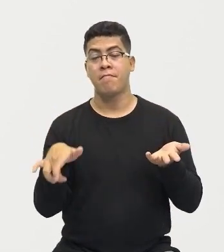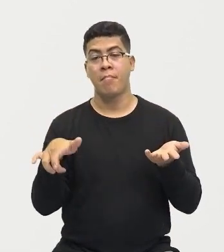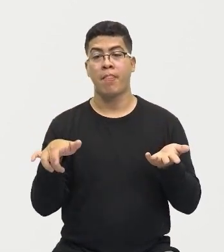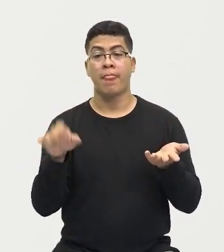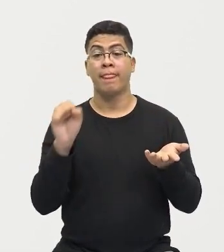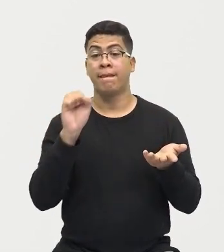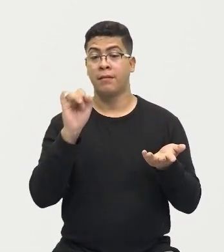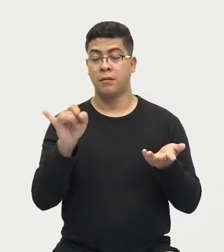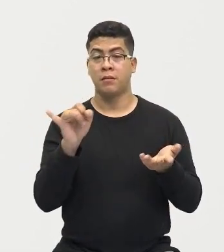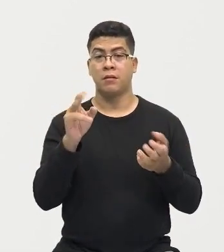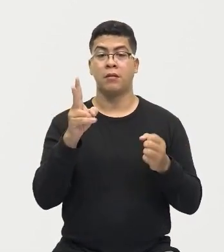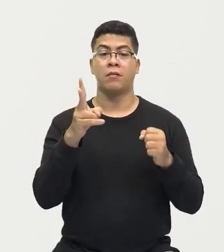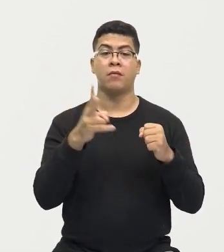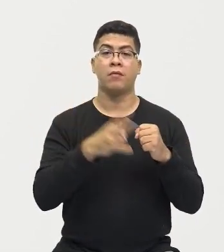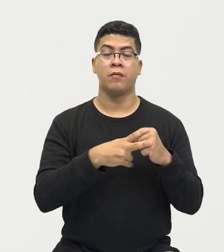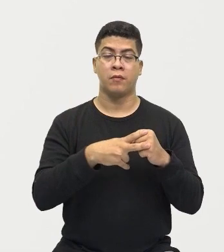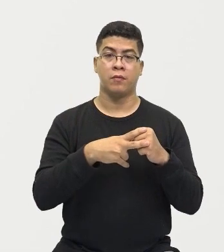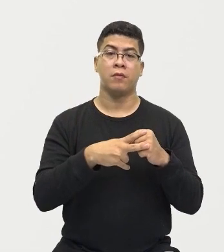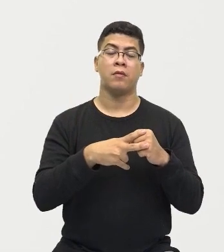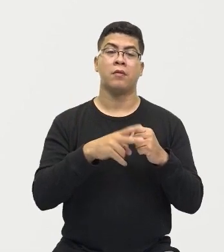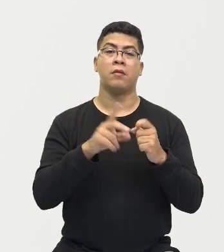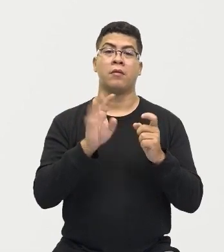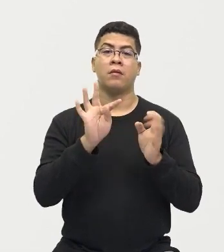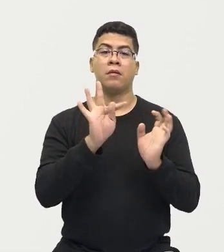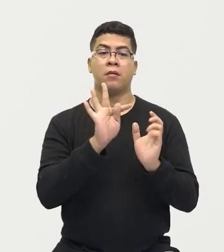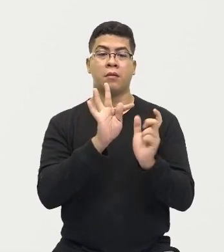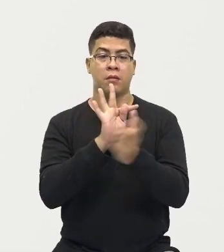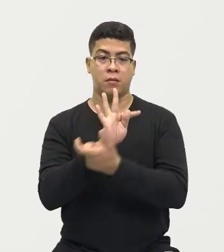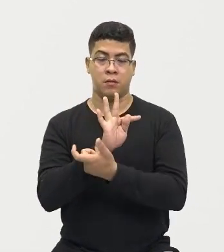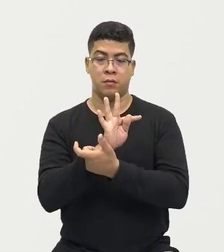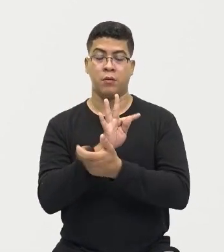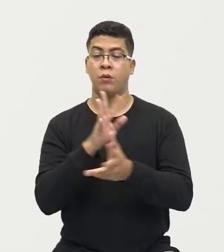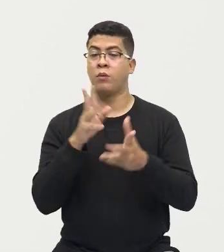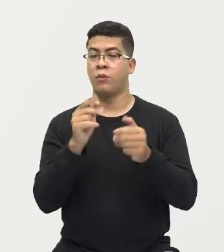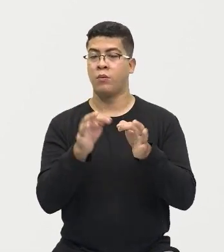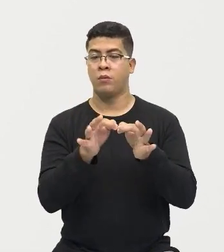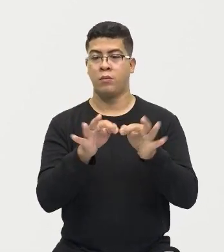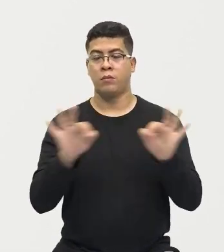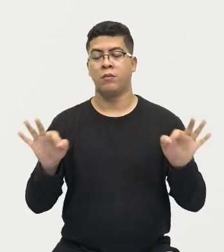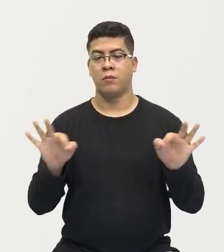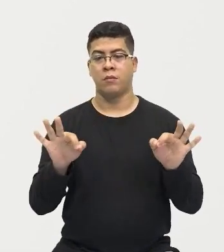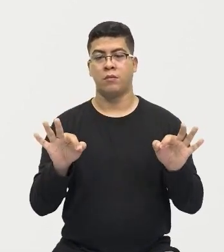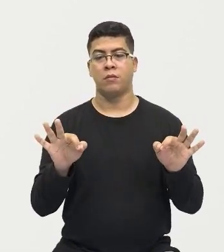transitivo indireto, toda essa oração subordinada aqui